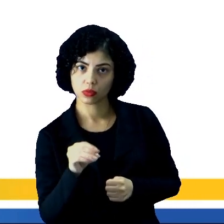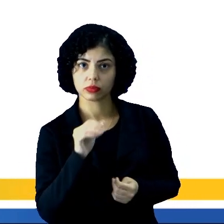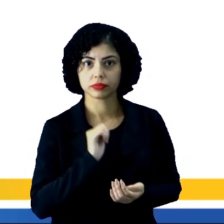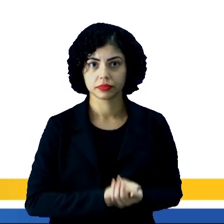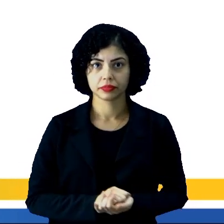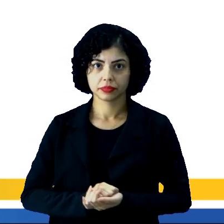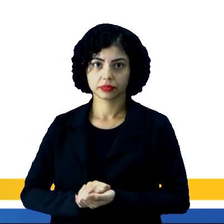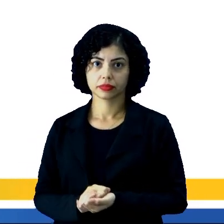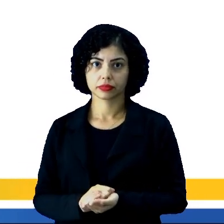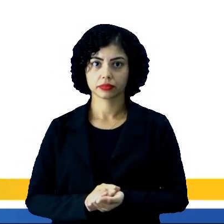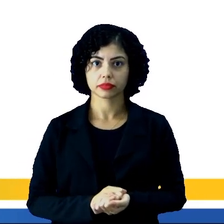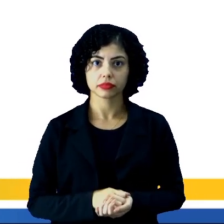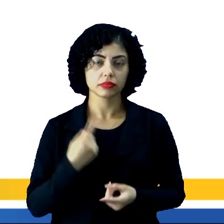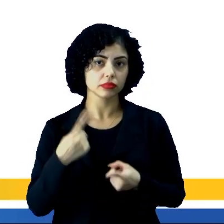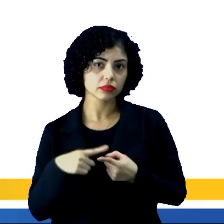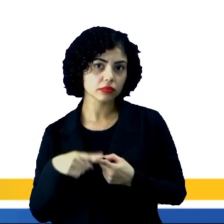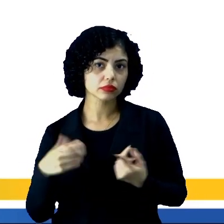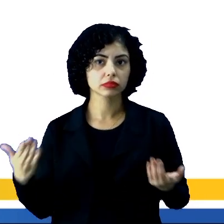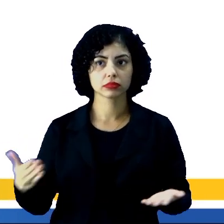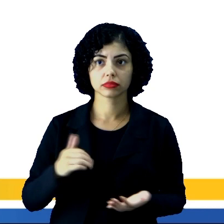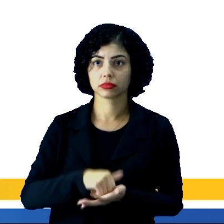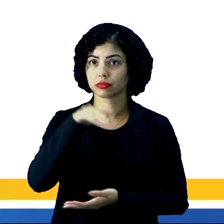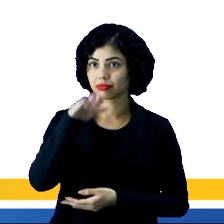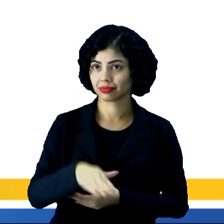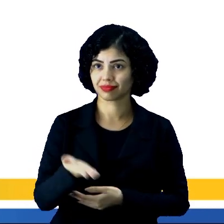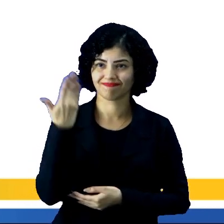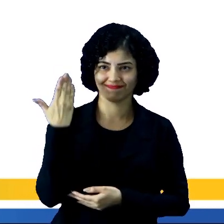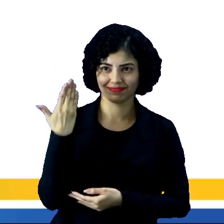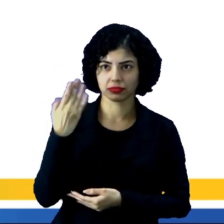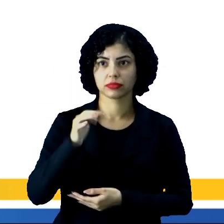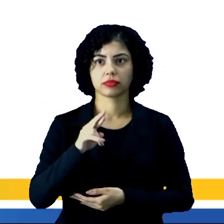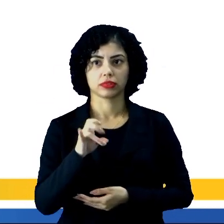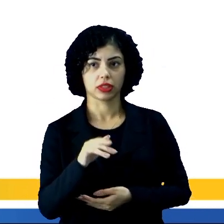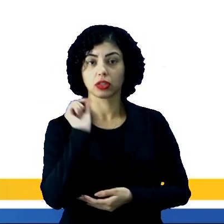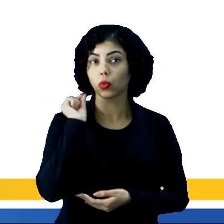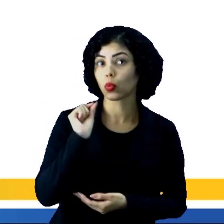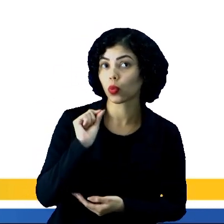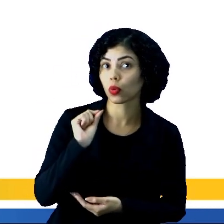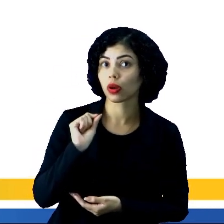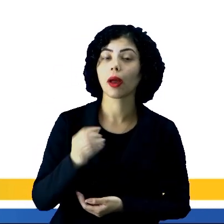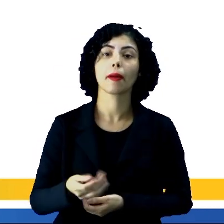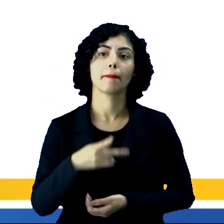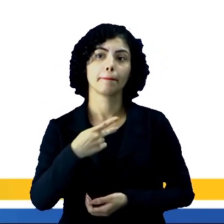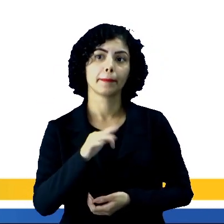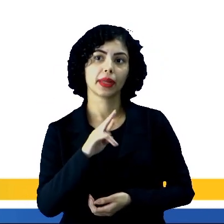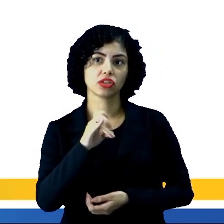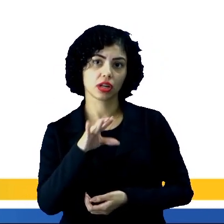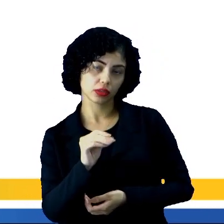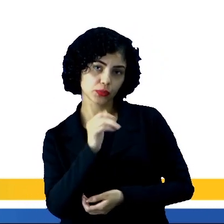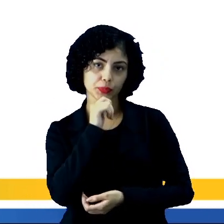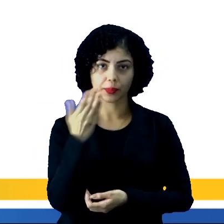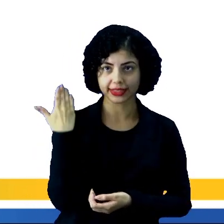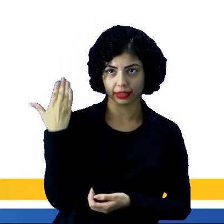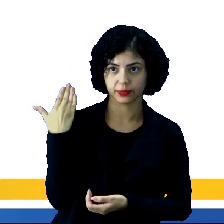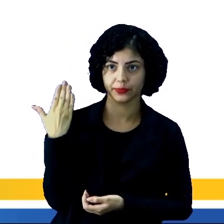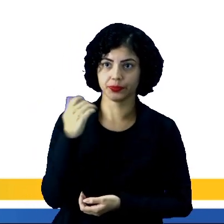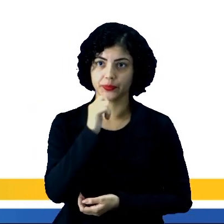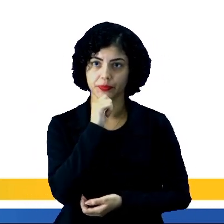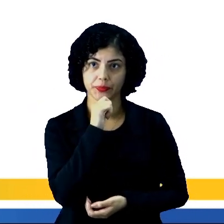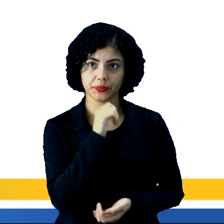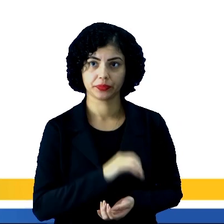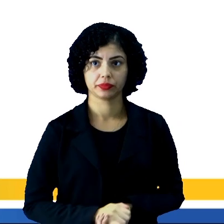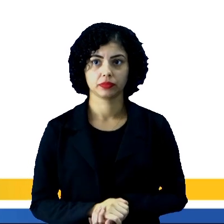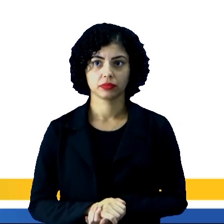né porque porque o tarde né Ele é o que predicado e o verbo